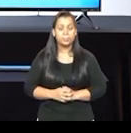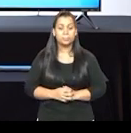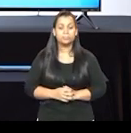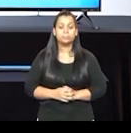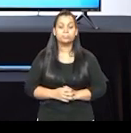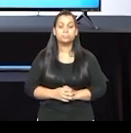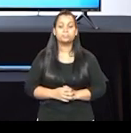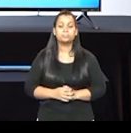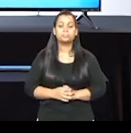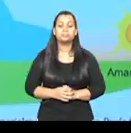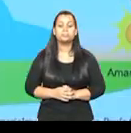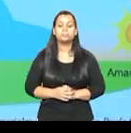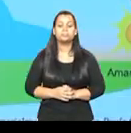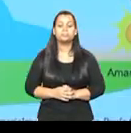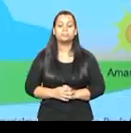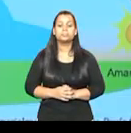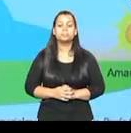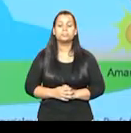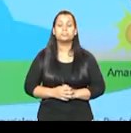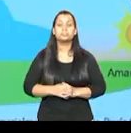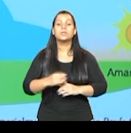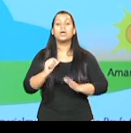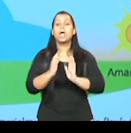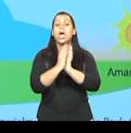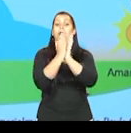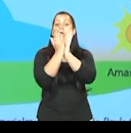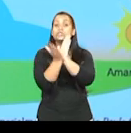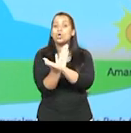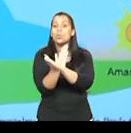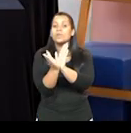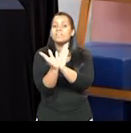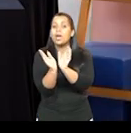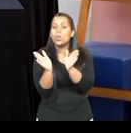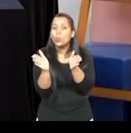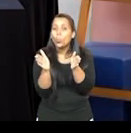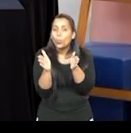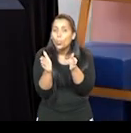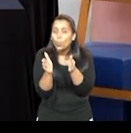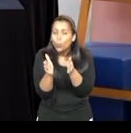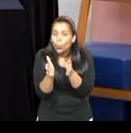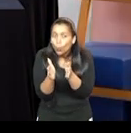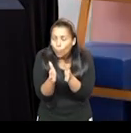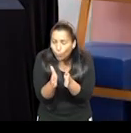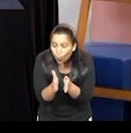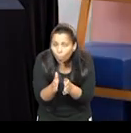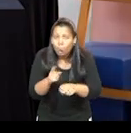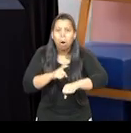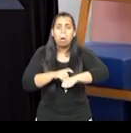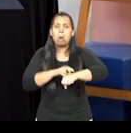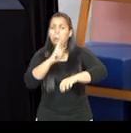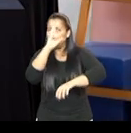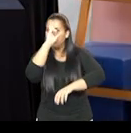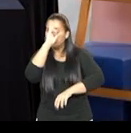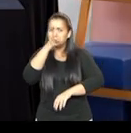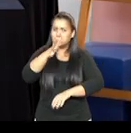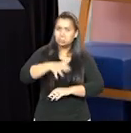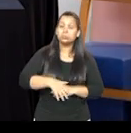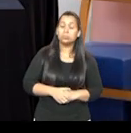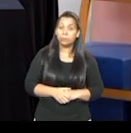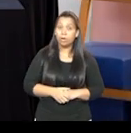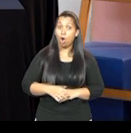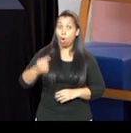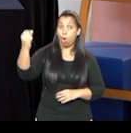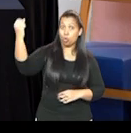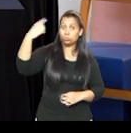passando, a sombra vai ficando menor. Por volta do meio-dia, o Sol atinge seu ponto